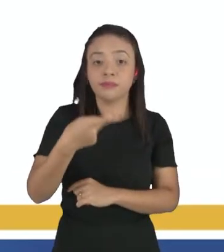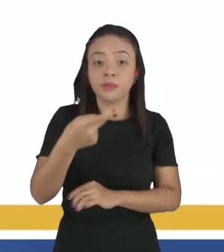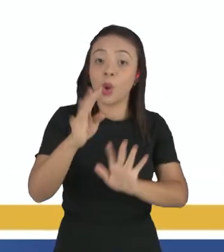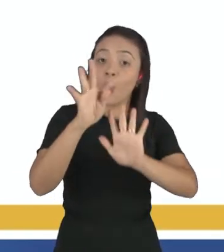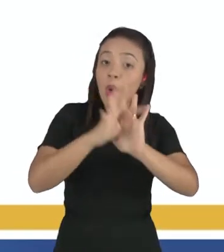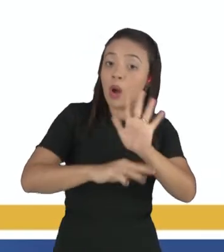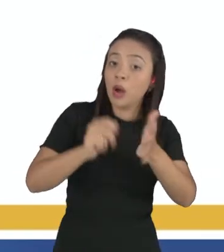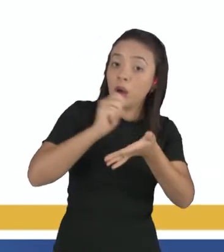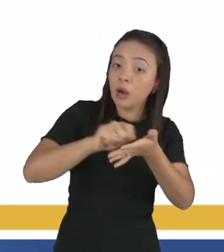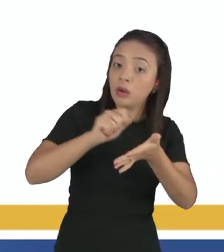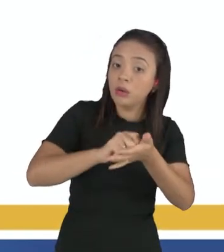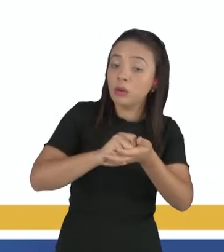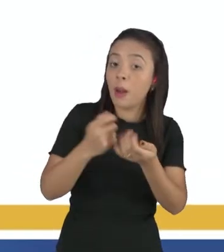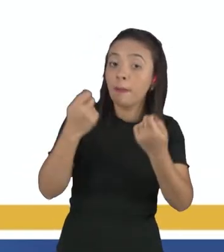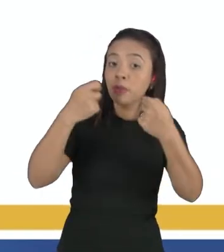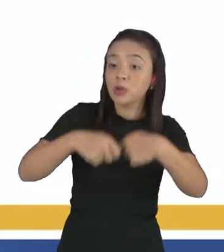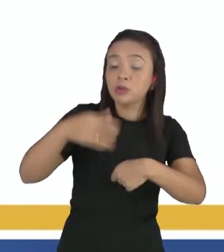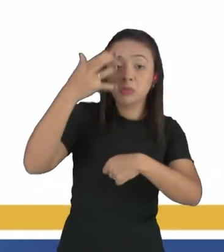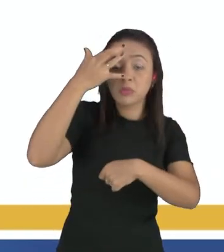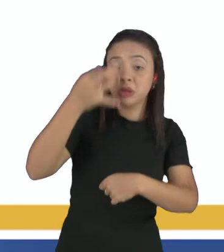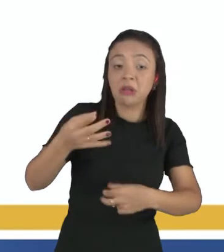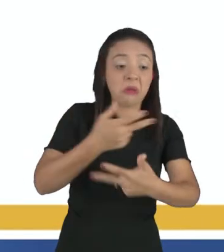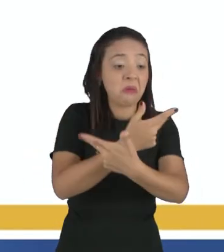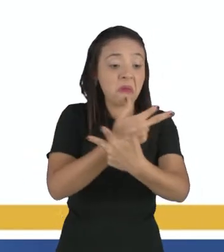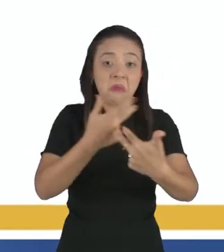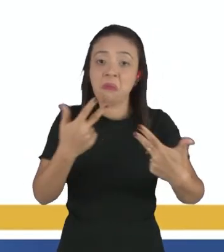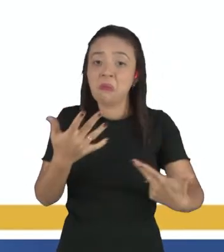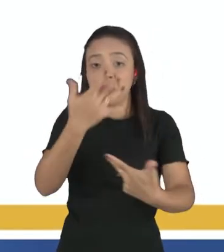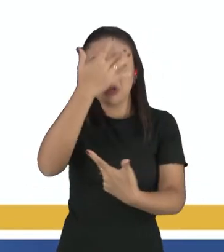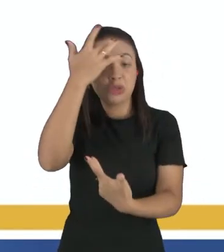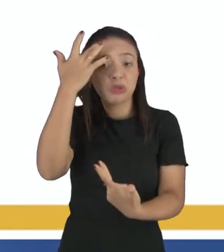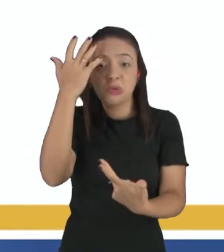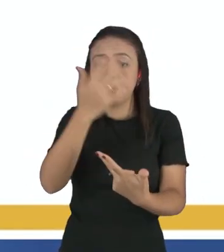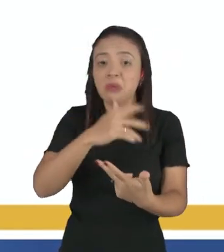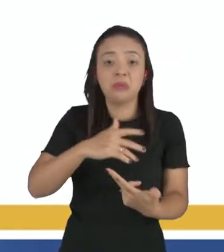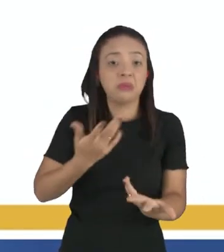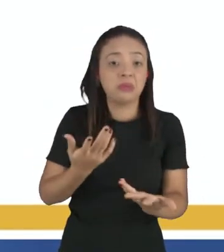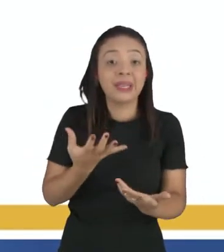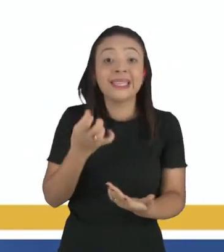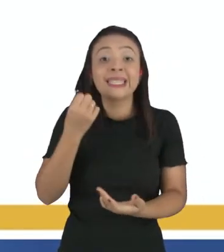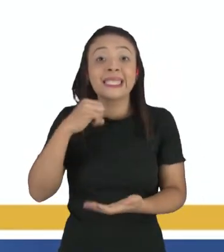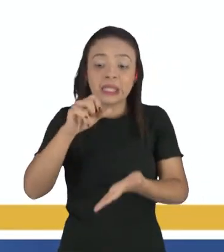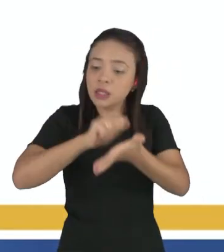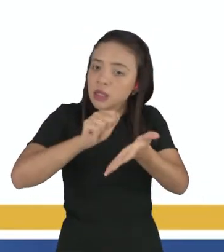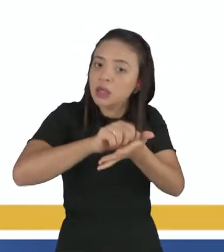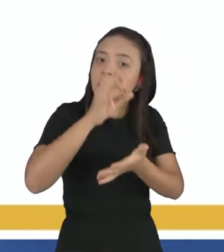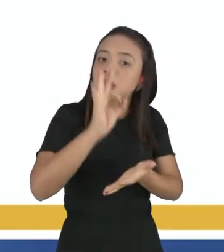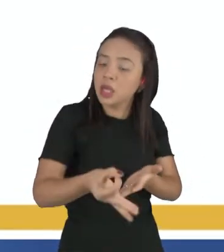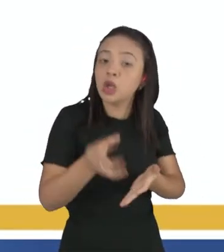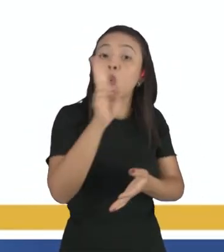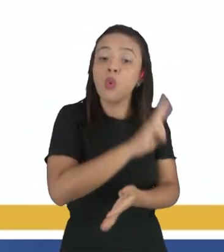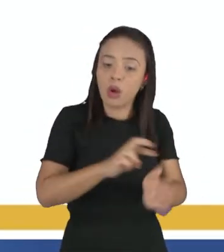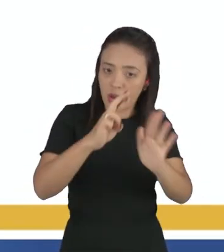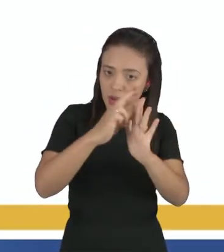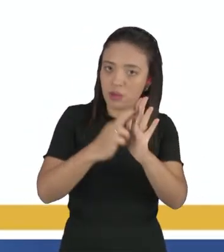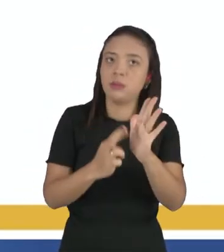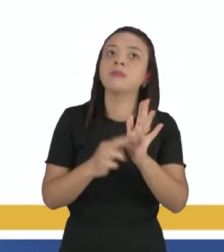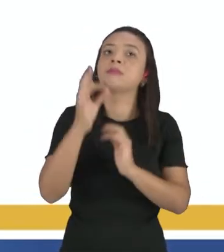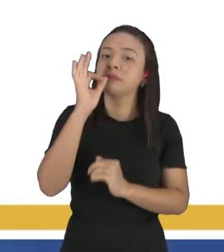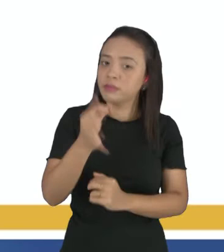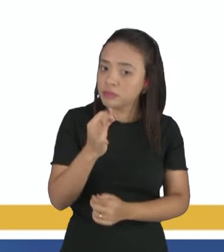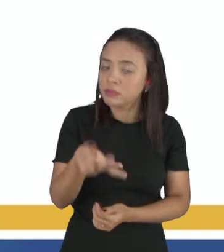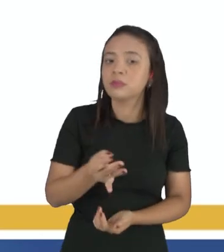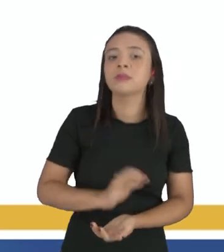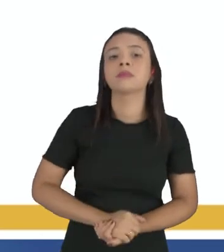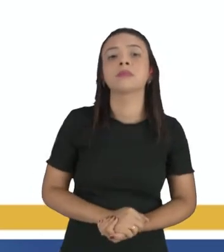ser entendido por qualquer falante de uma mesma língua, se ele for bem escrito e dentro das normas adequadas, tá?